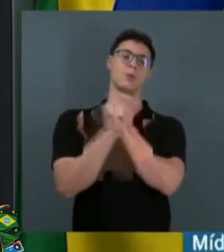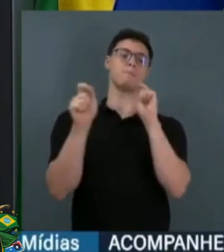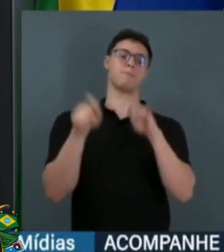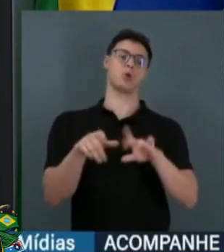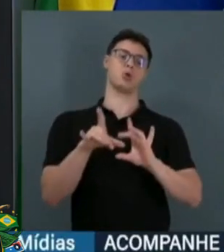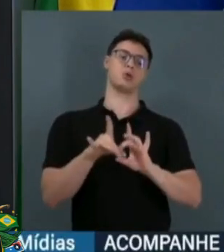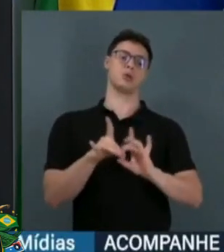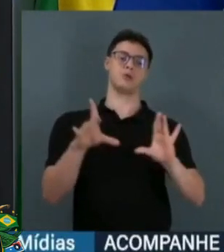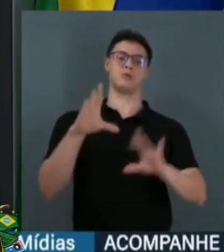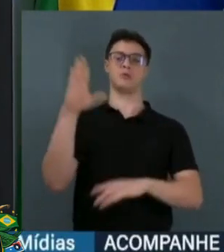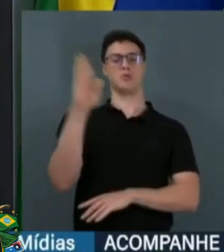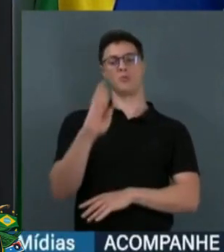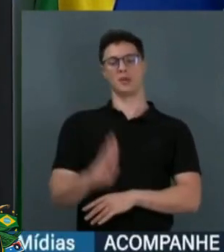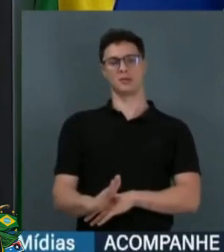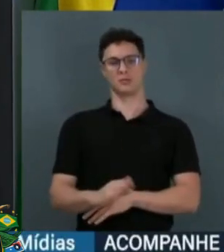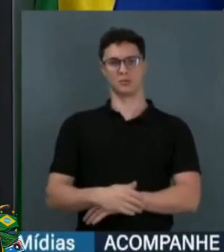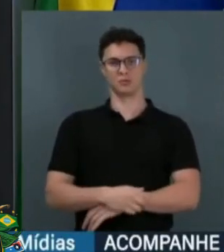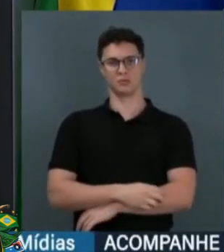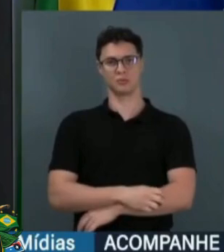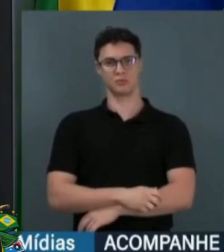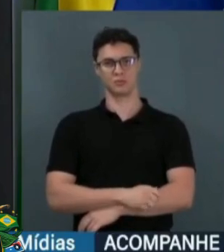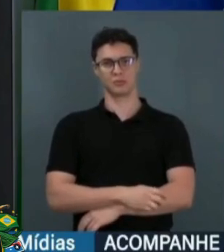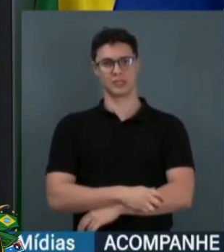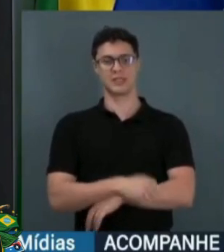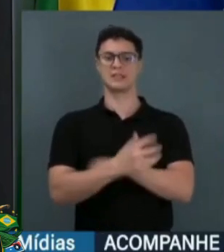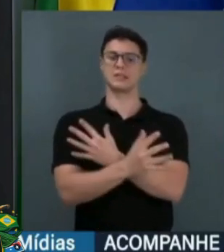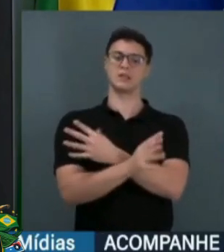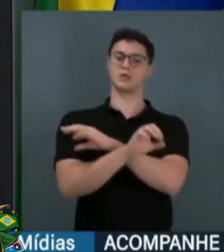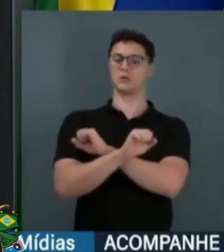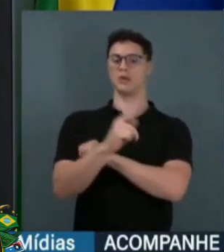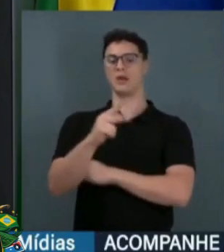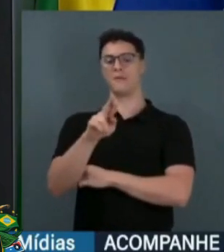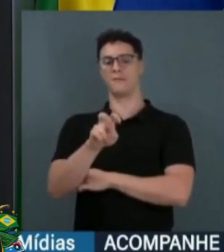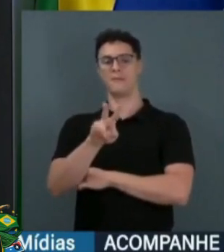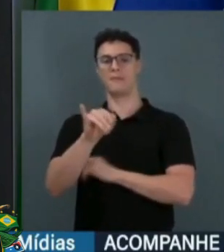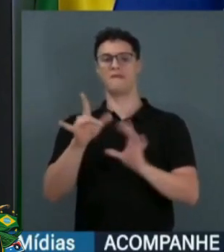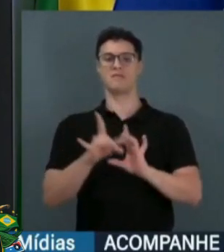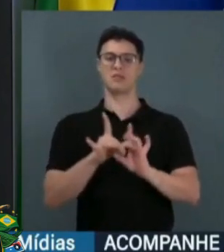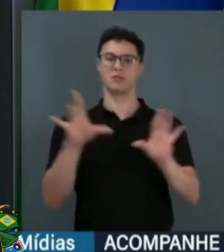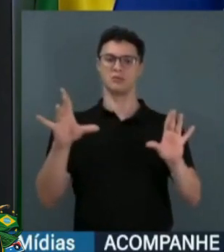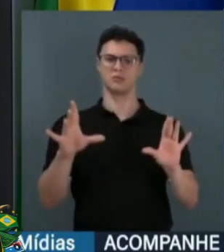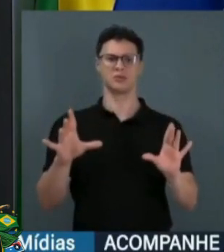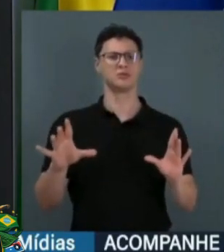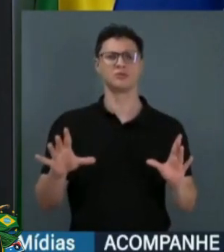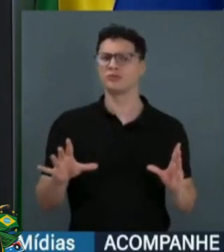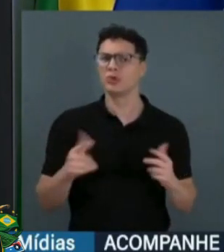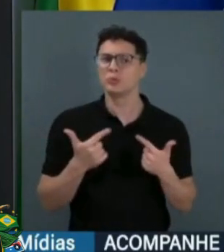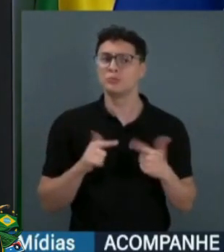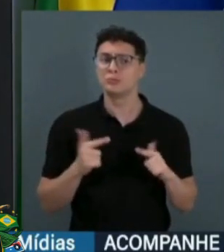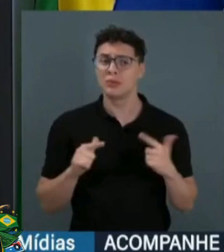permitida ou censura prévia está autorizada. Me convencem disso.